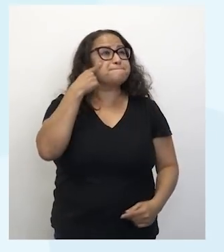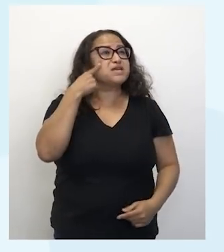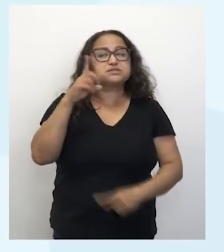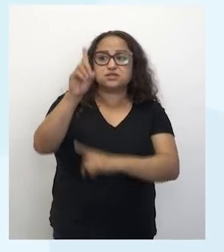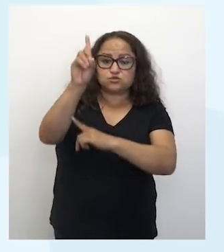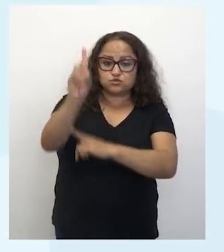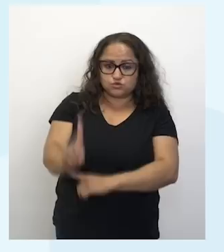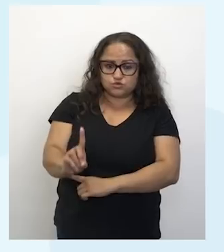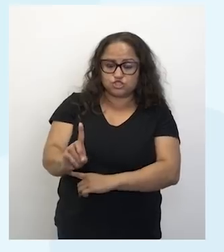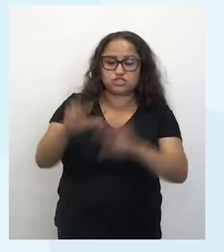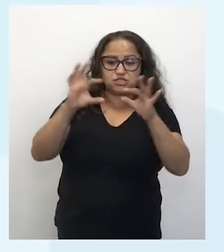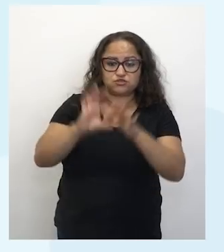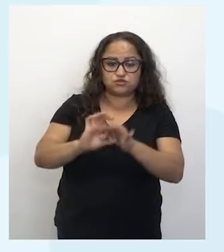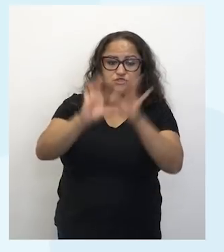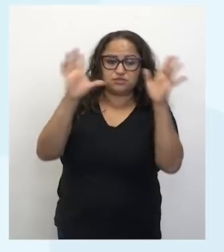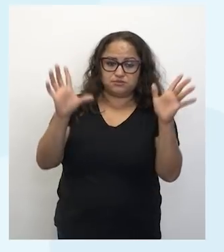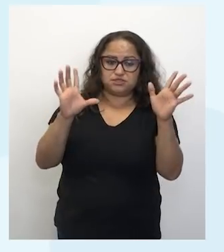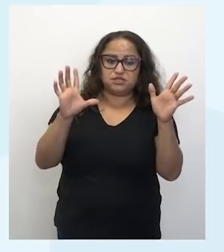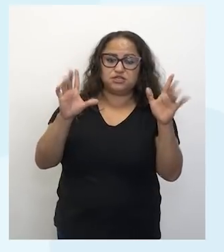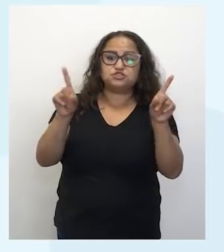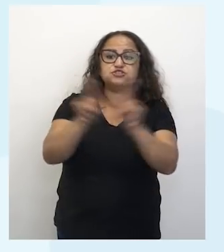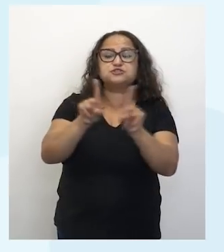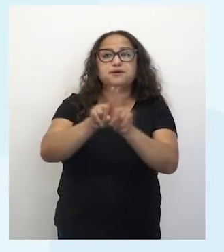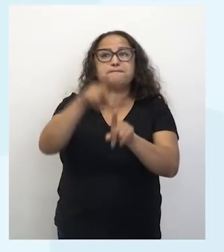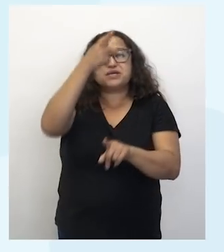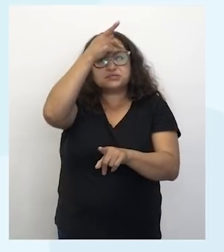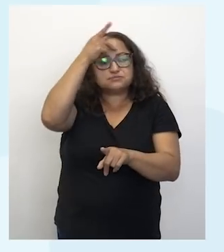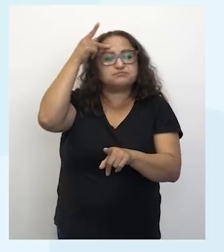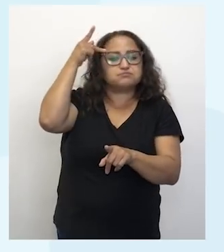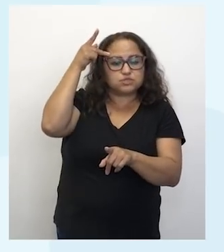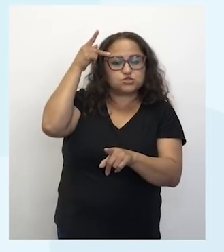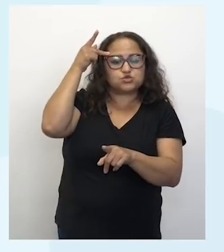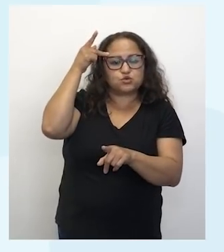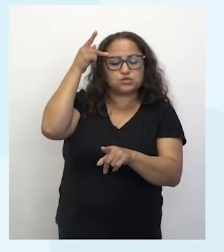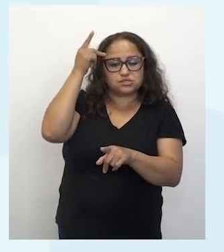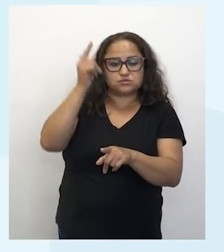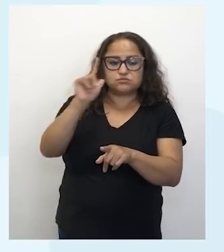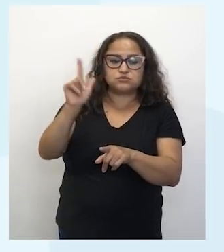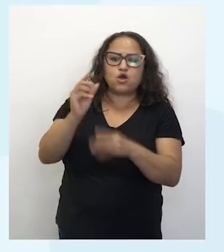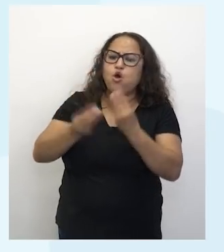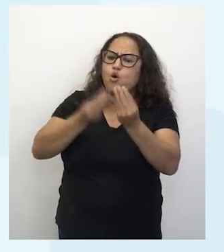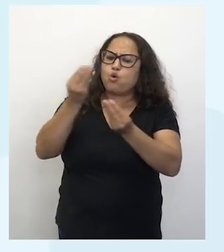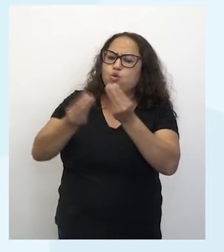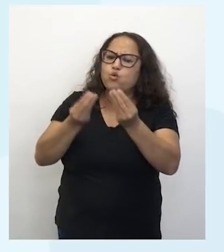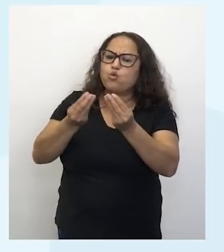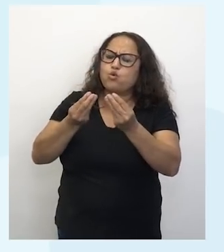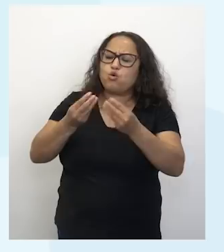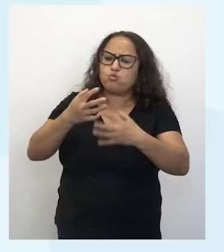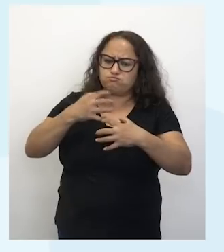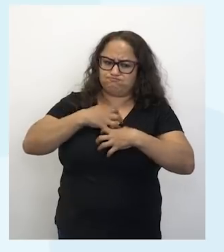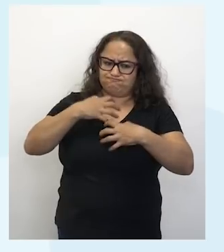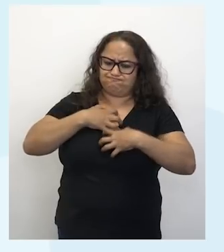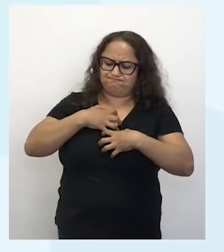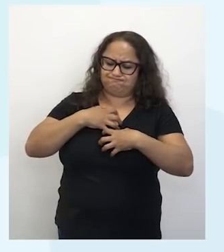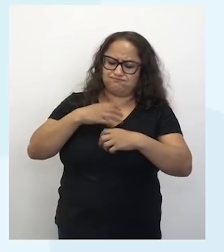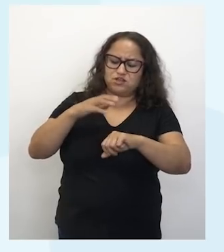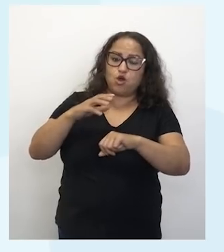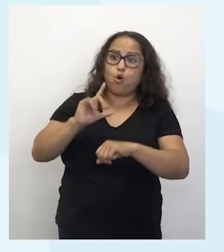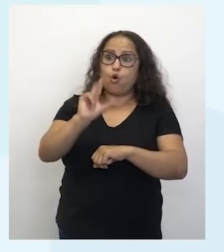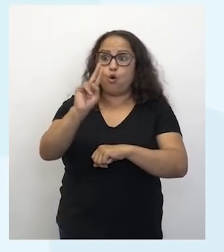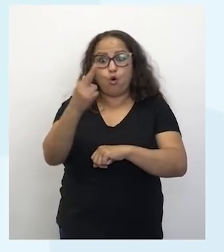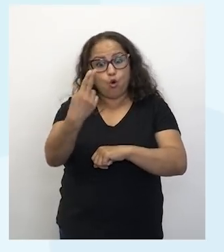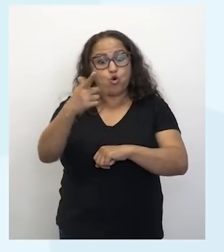seu direito de liberdade e no das pessoas, como é possível agir com base em valores